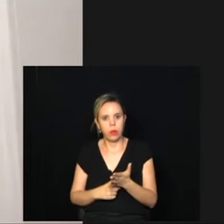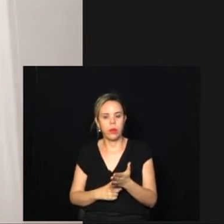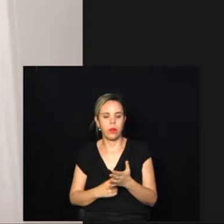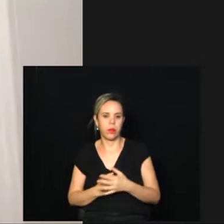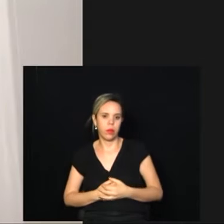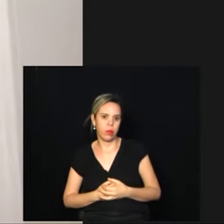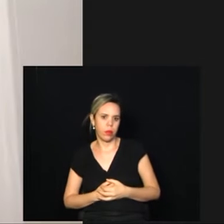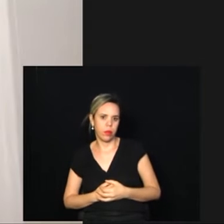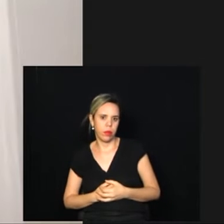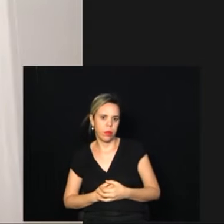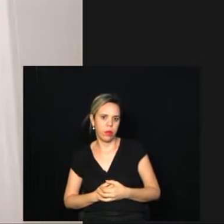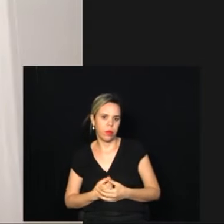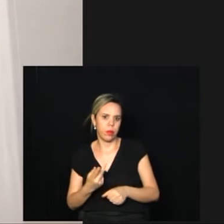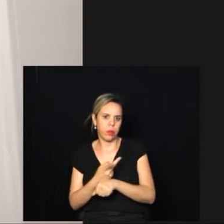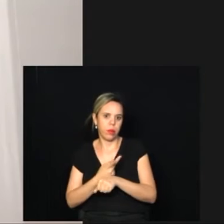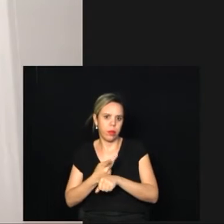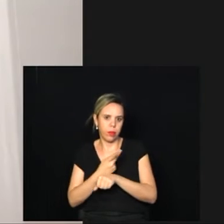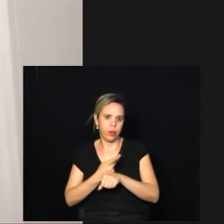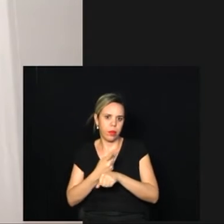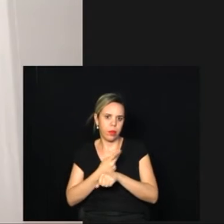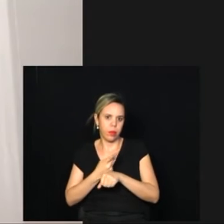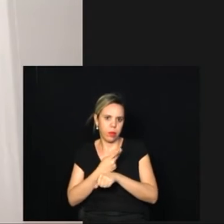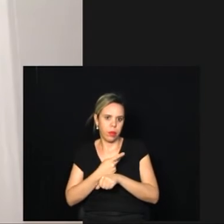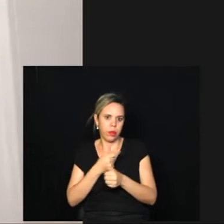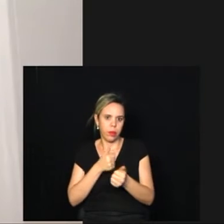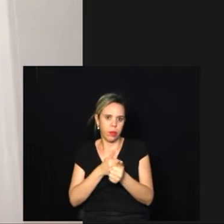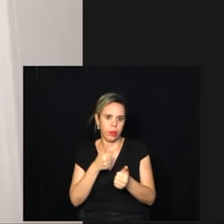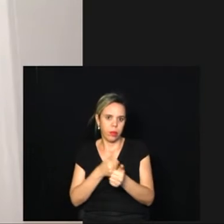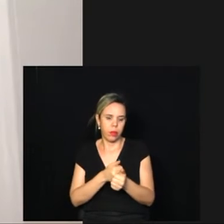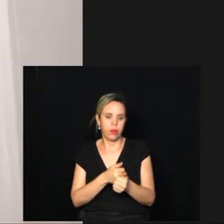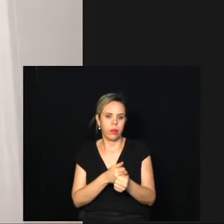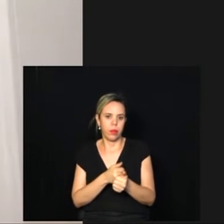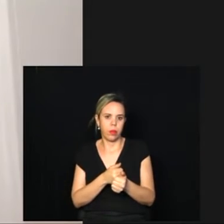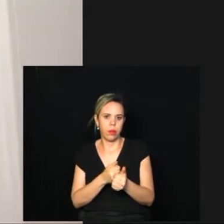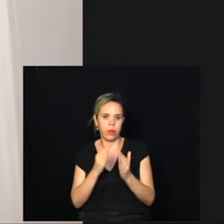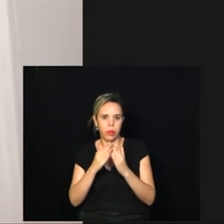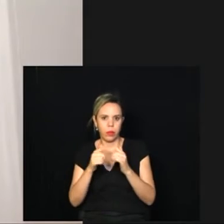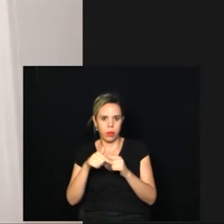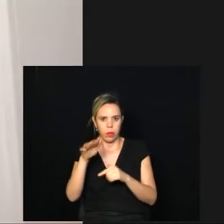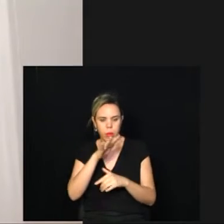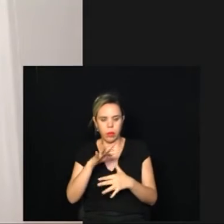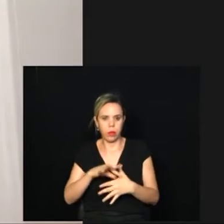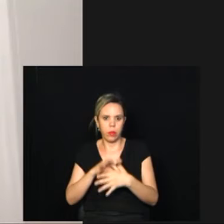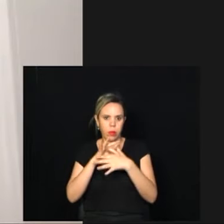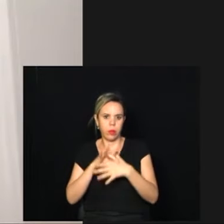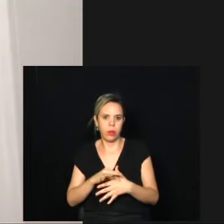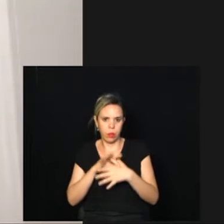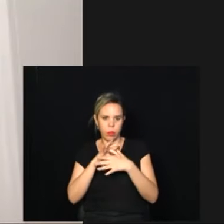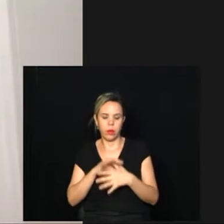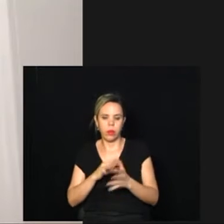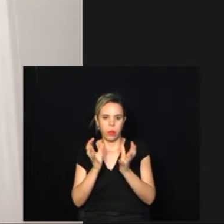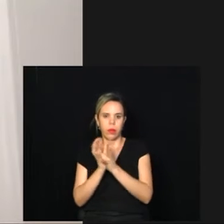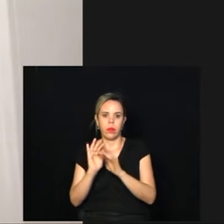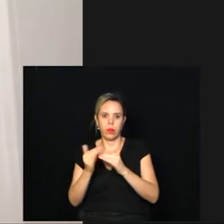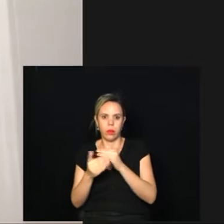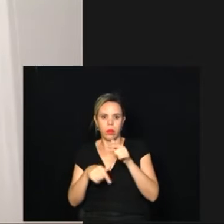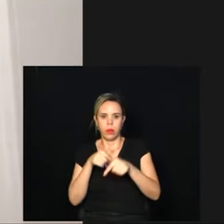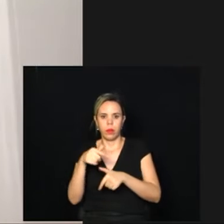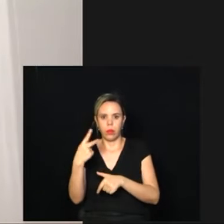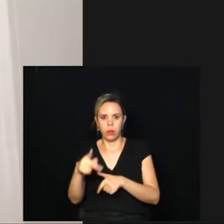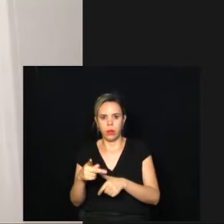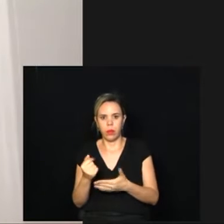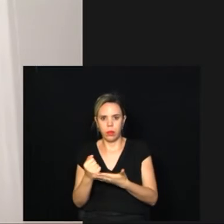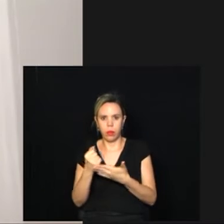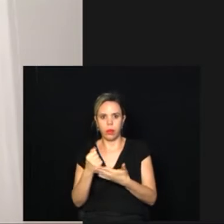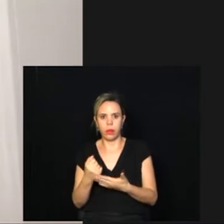consulta, procura alguém, sempre tem alguém em volta na comunidade, na igreja, líderes comunitários ou no próprio trabalho. Sim.